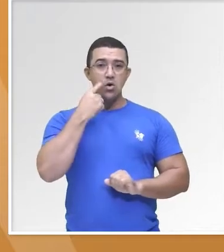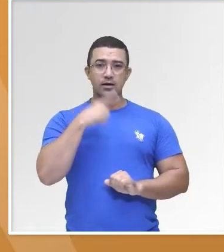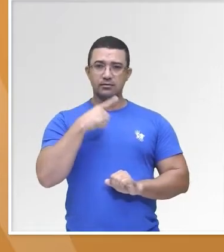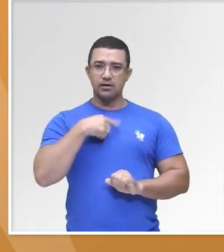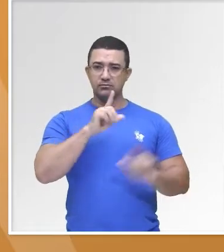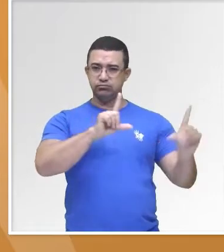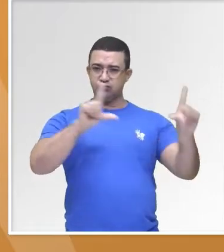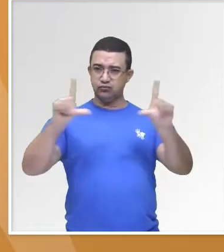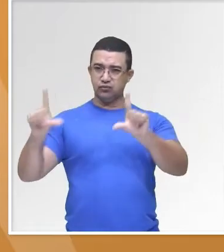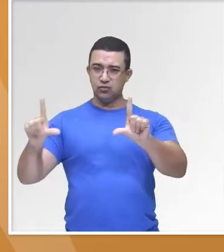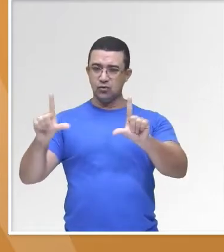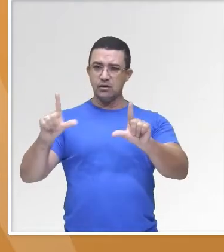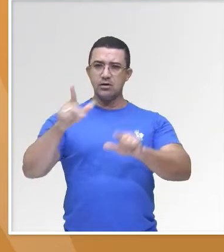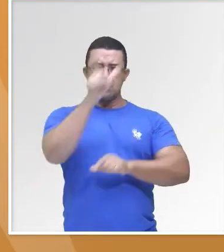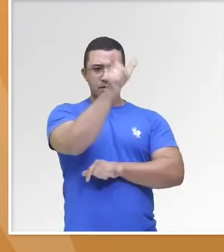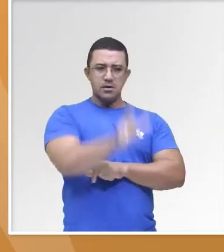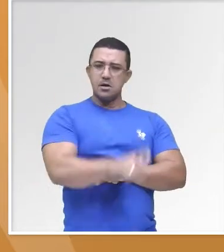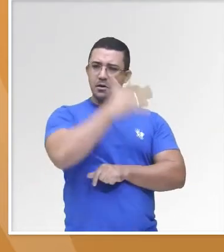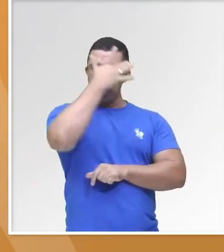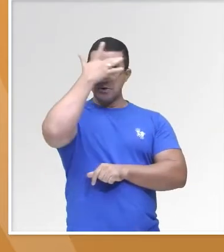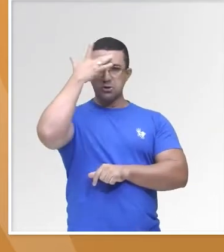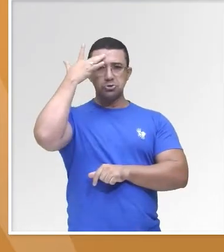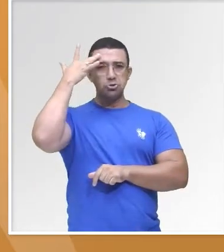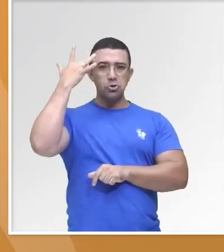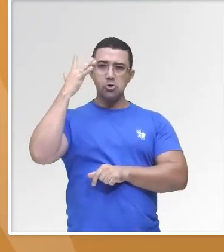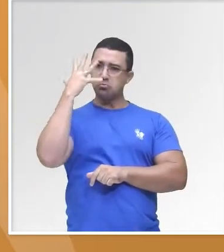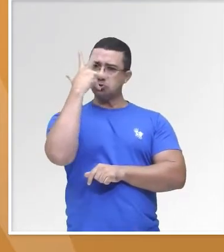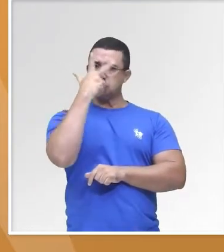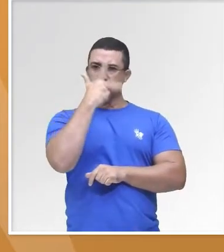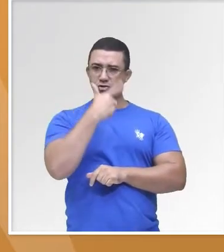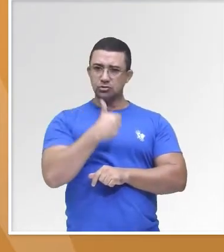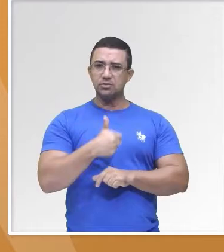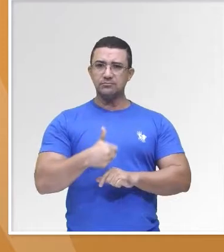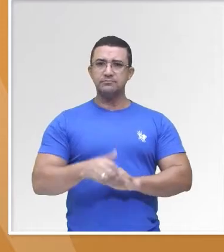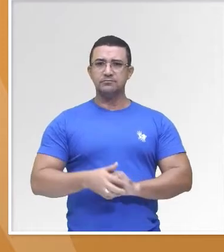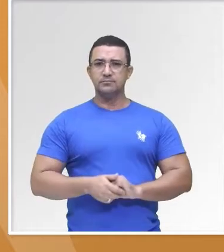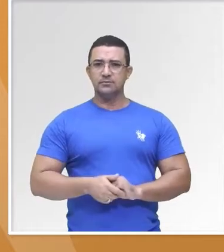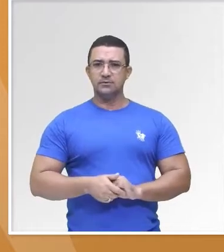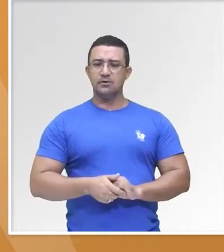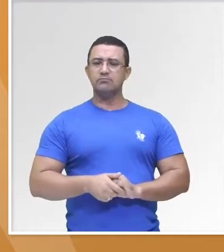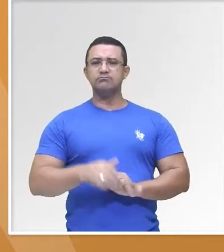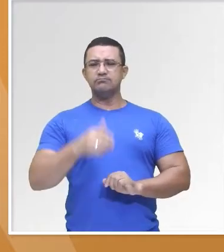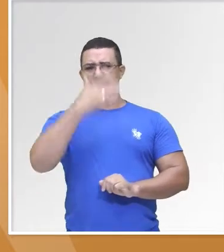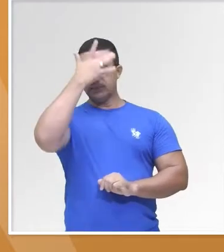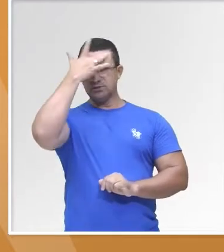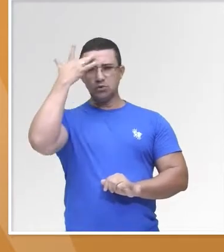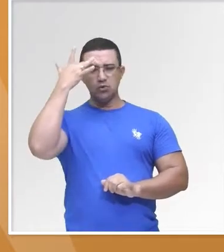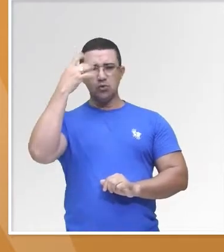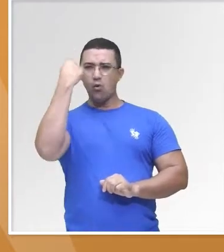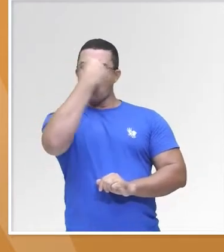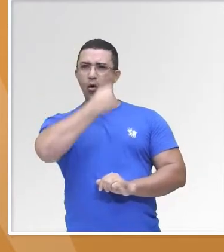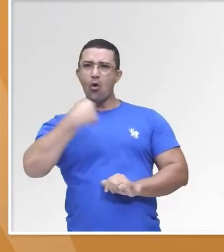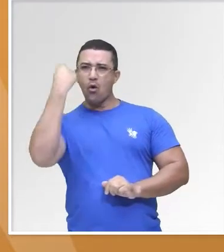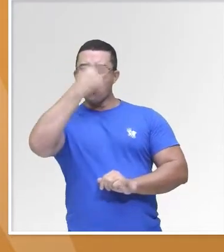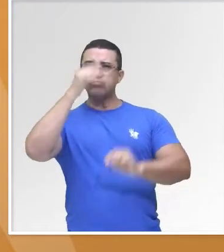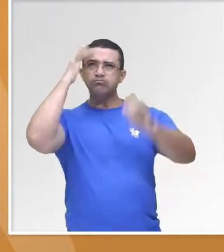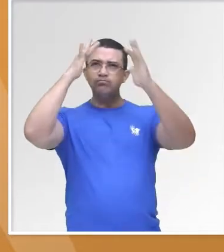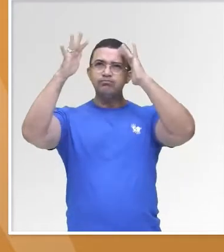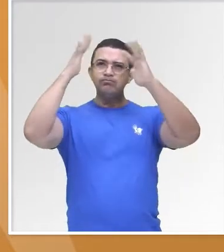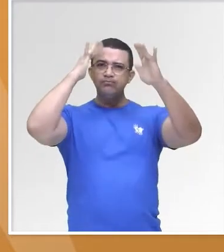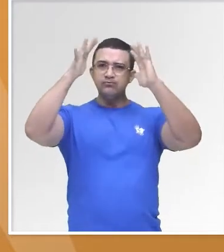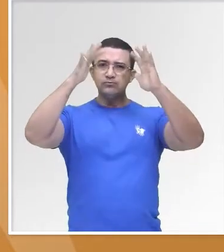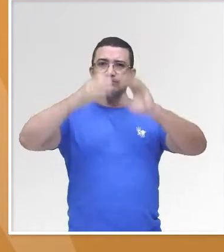imagem dele, uma pessoa uma aparência até bem sensata, bem reflexiva, Não é verdade? Uma